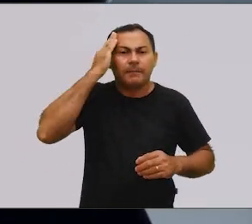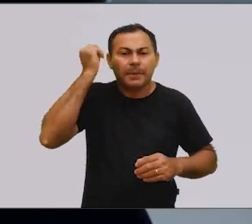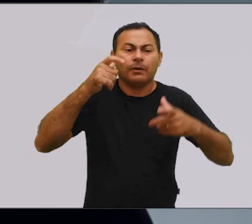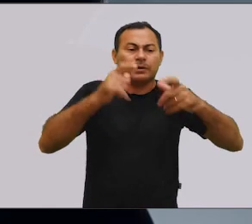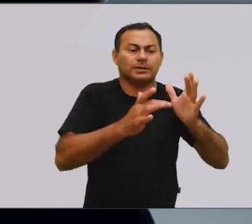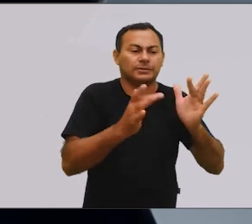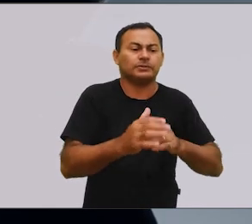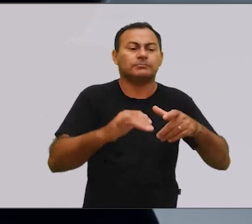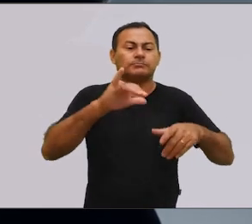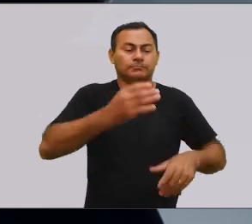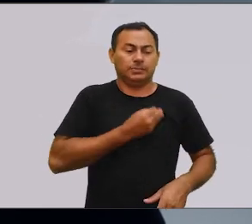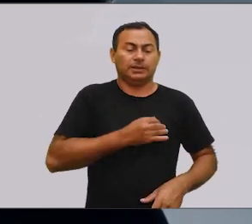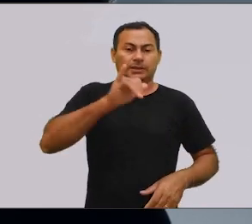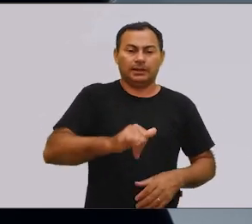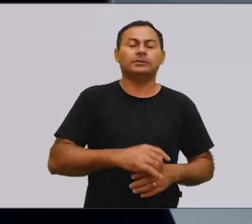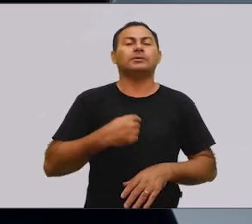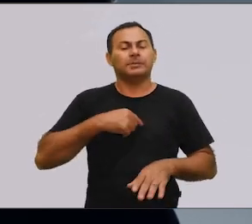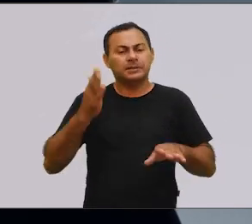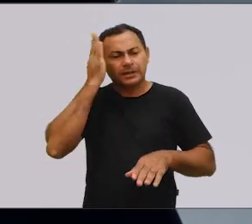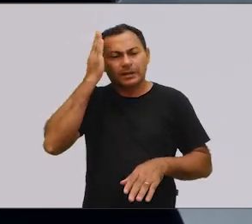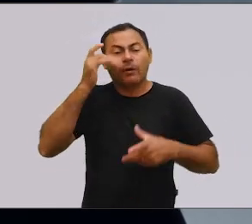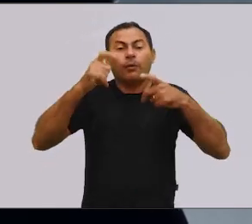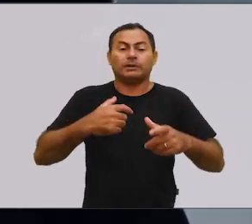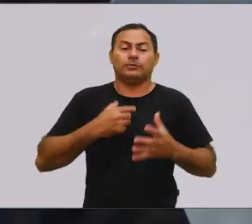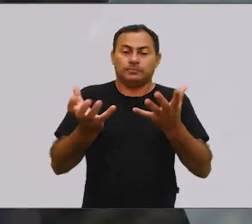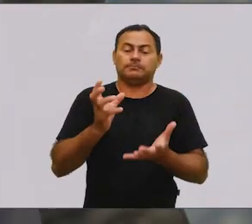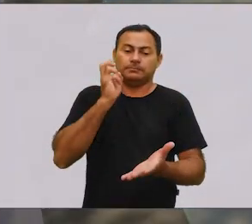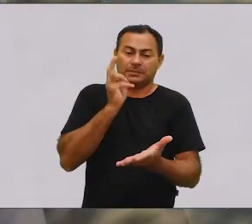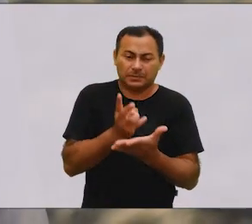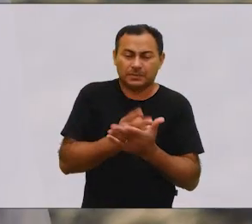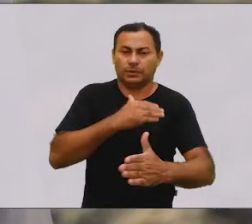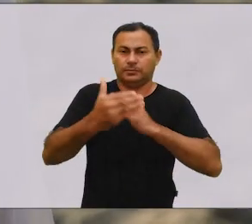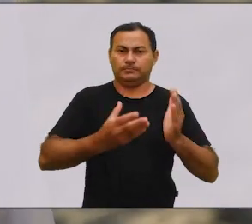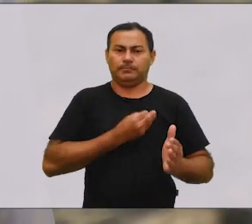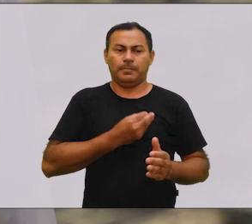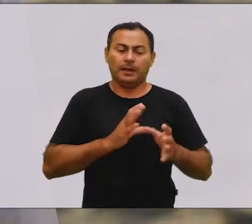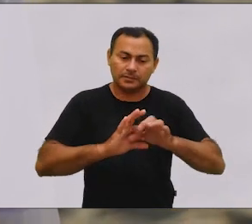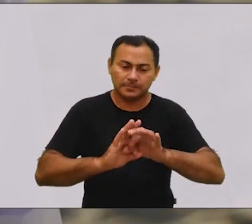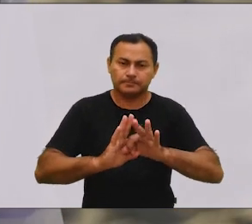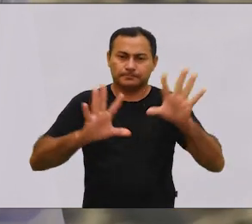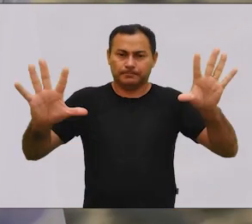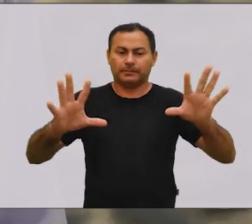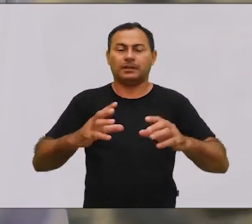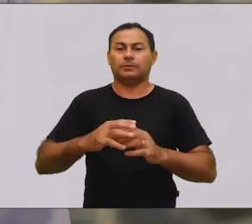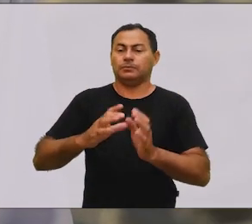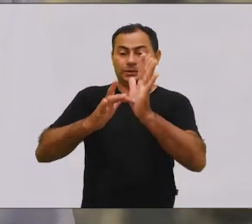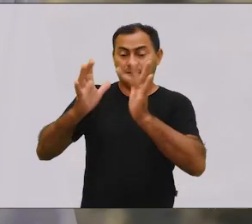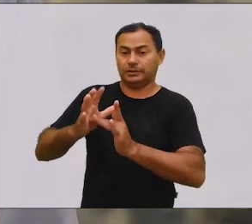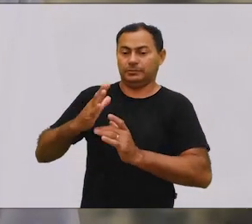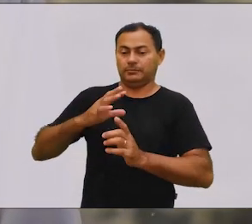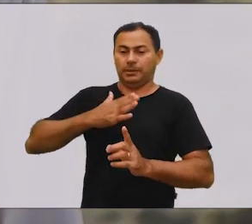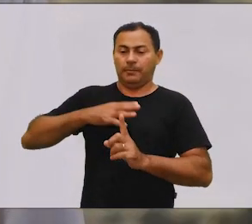está, eu também descobri onde eu quero estar para o resto da minha vida. Eu quero estar à disposição do